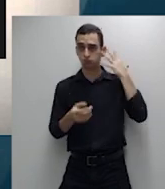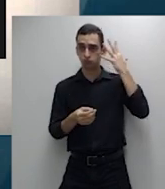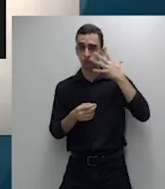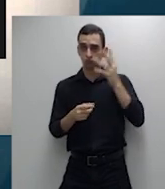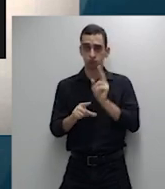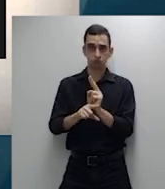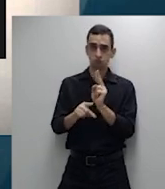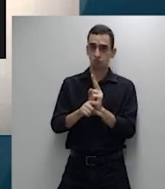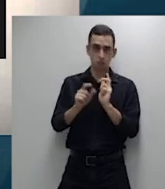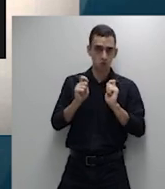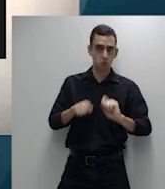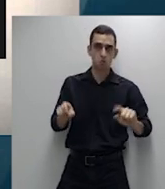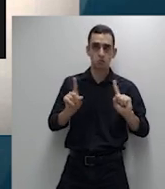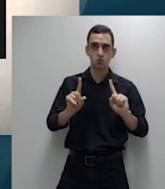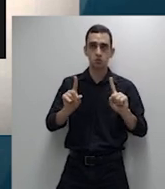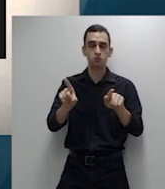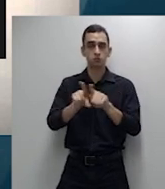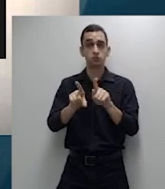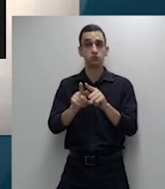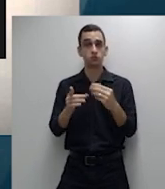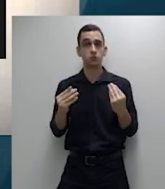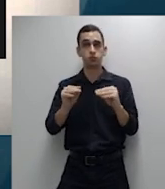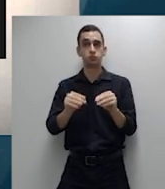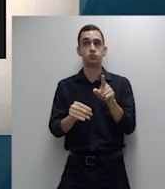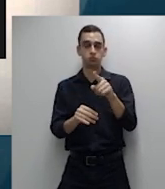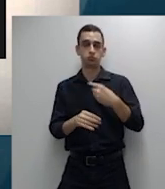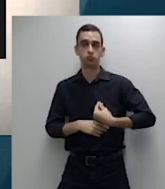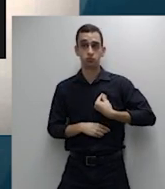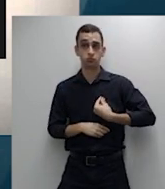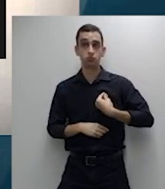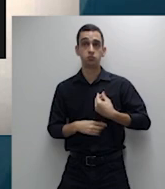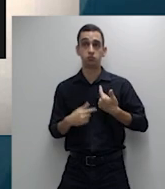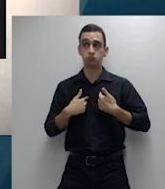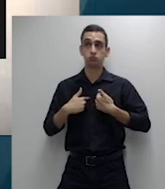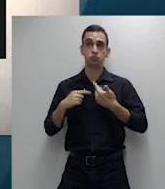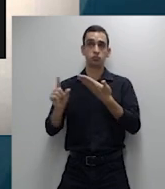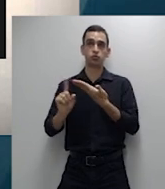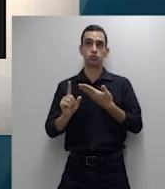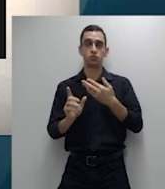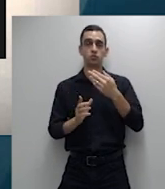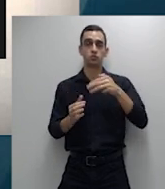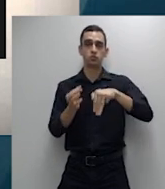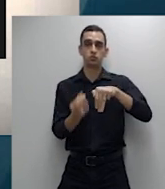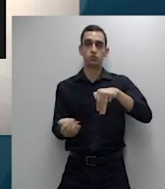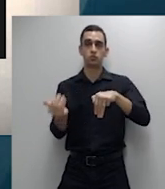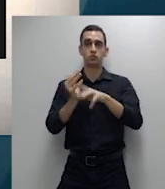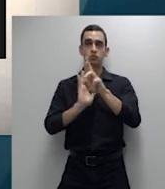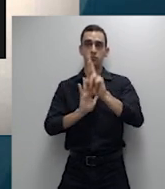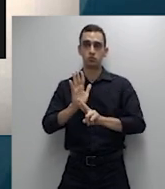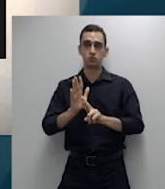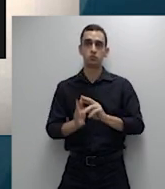registo de vossa senhoria na Tribuna e já passa de imediato a palavra relator